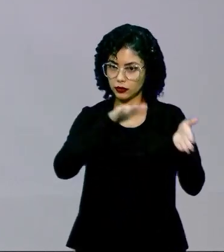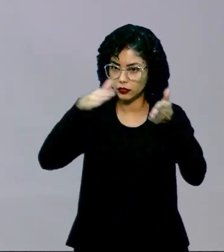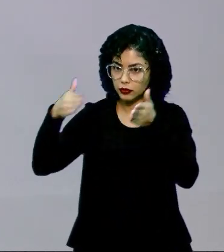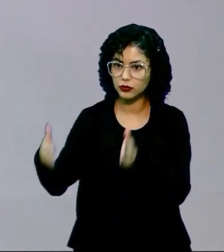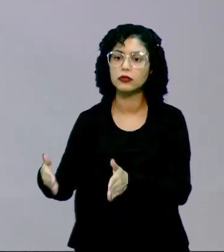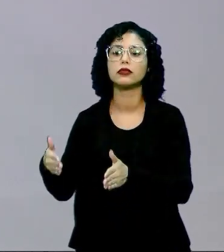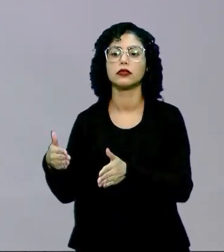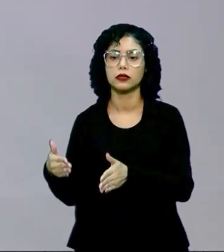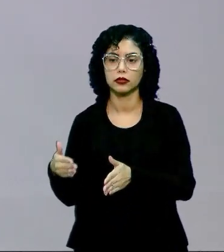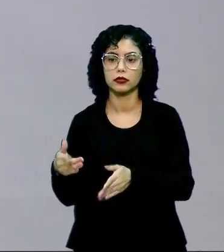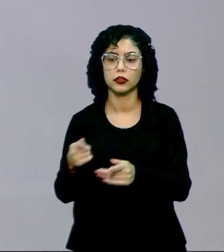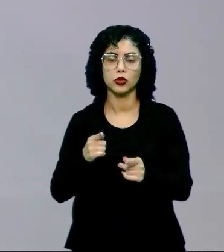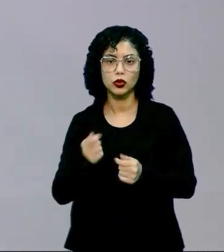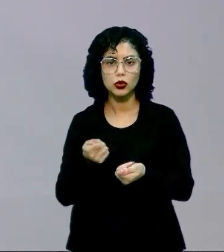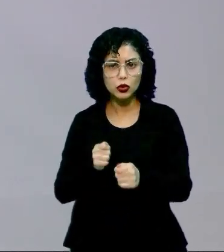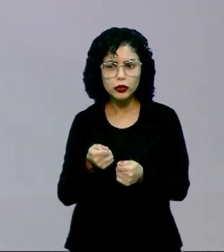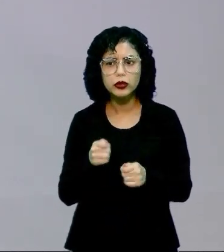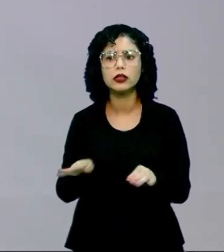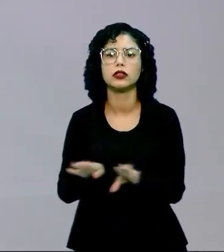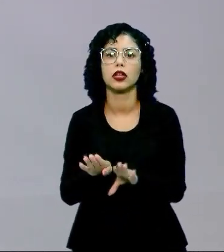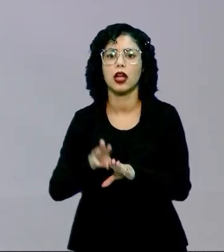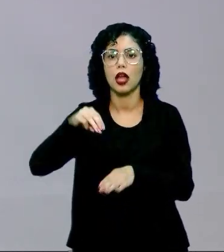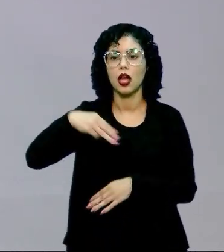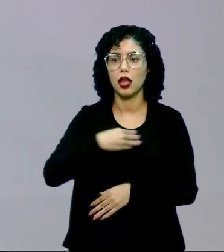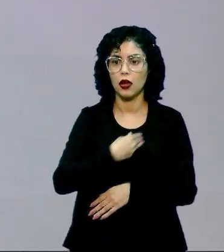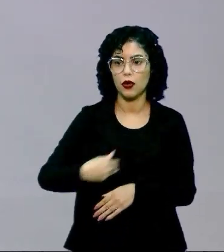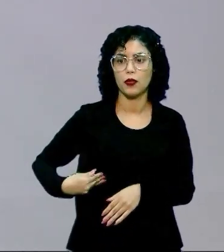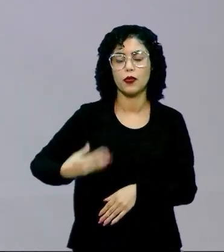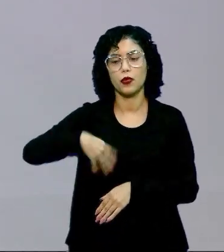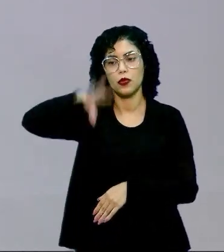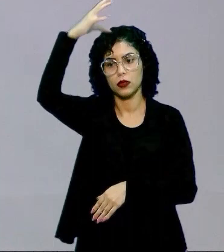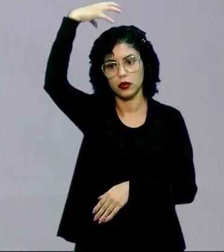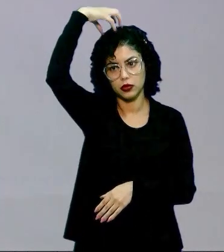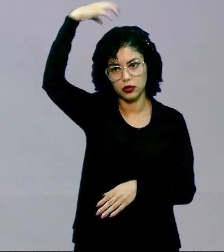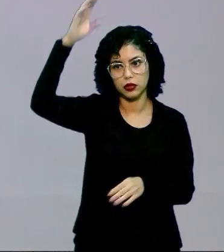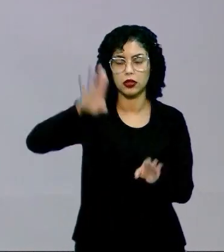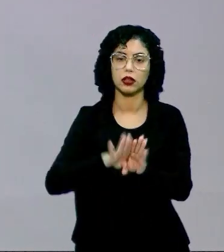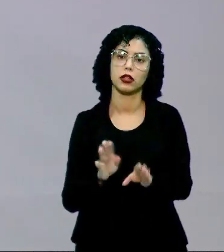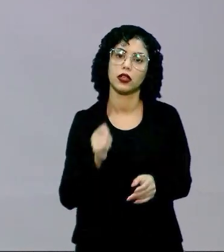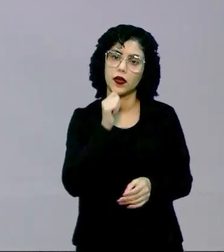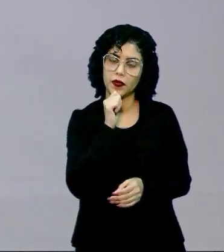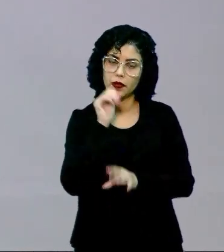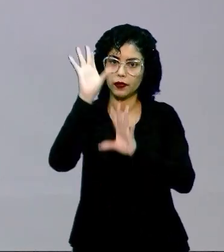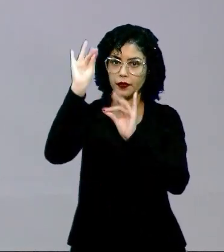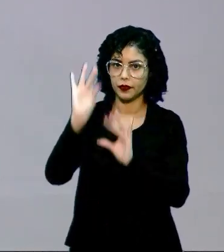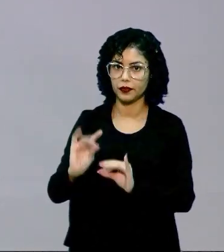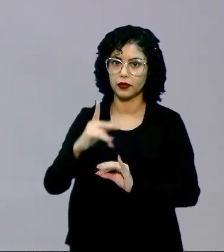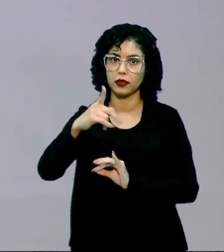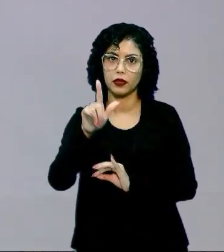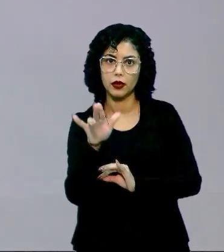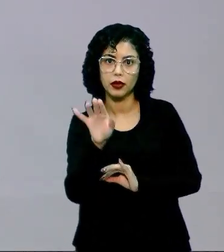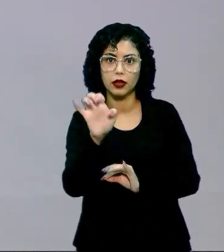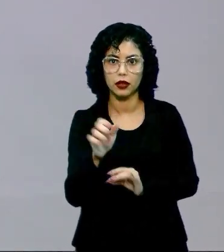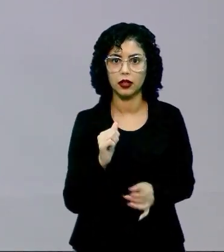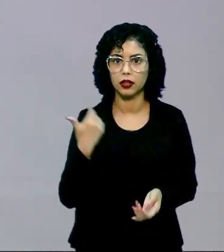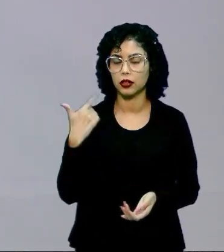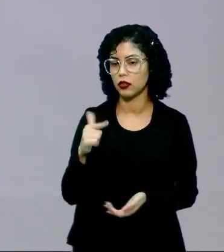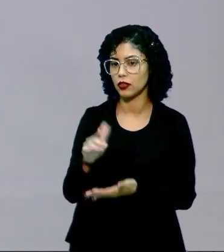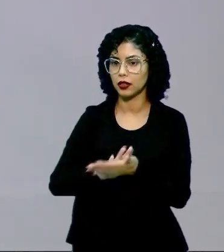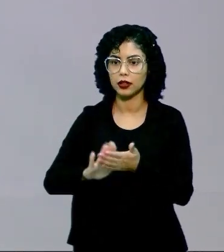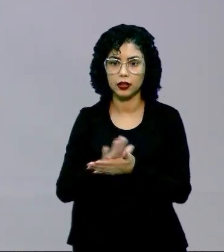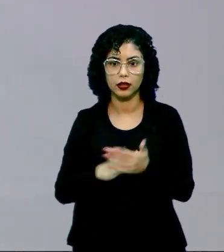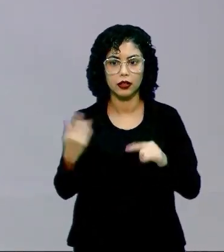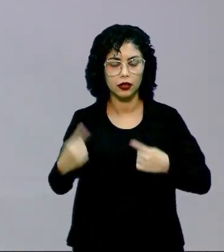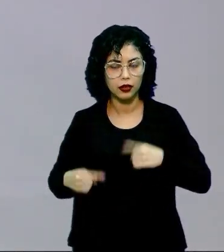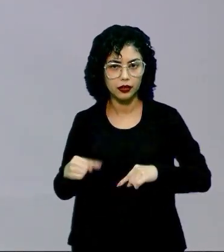né, de governo romano, que é a monarquia. Nesse primeiro momento, quero destacar para vocês que a plebe ela não tinha função